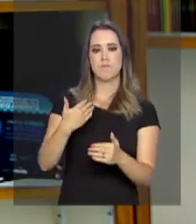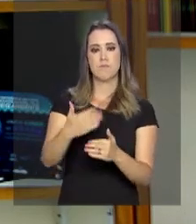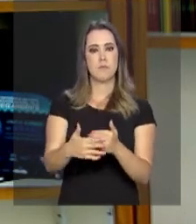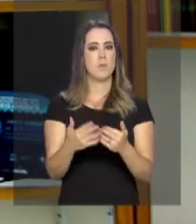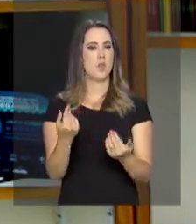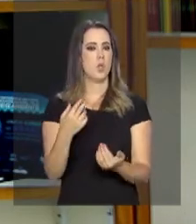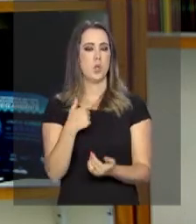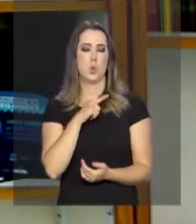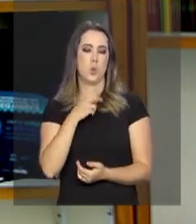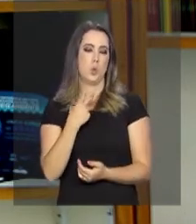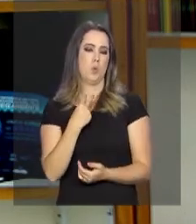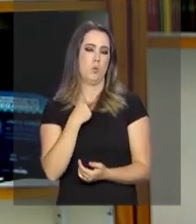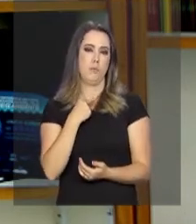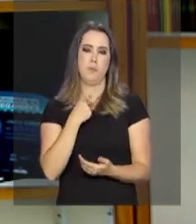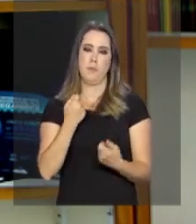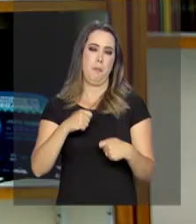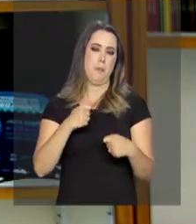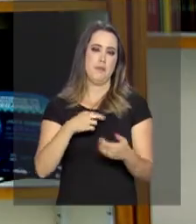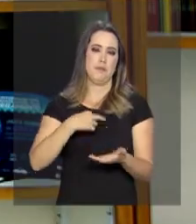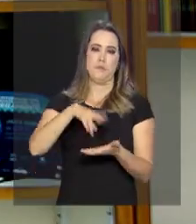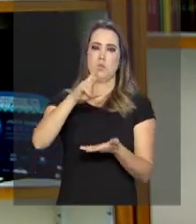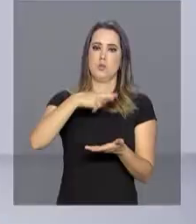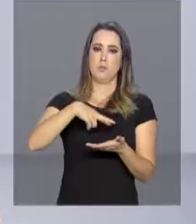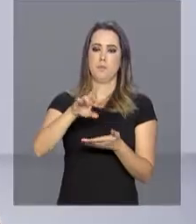sem reprovação, sem abandono, etc.